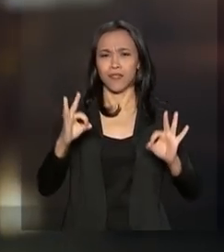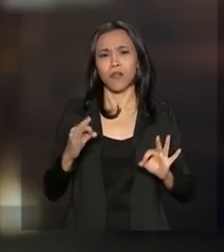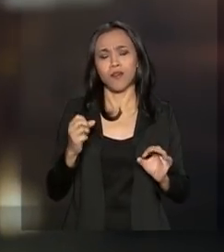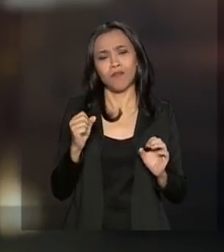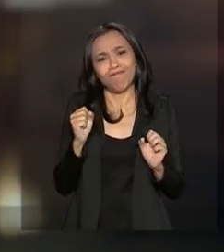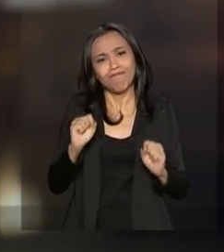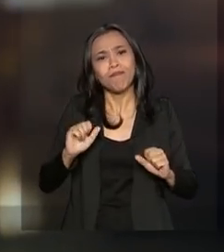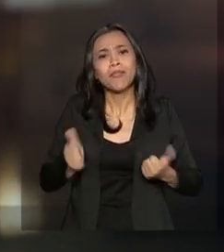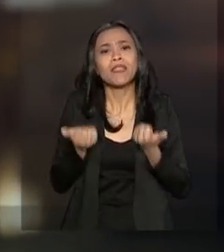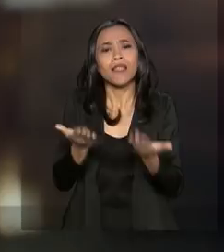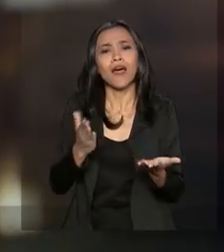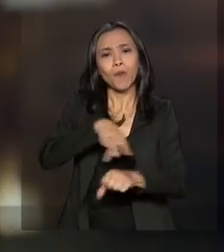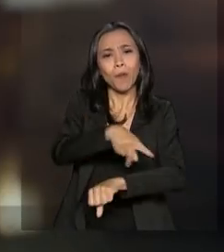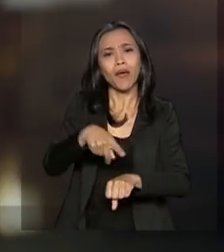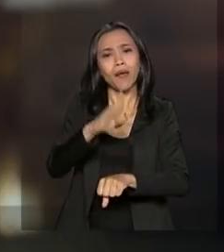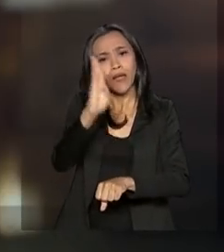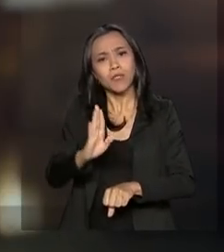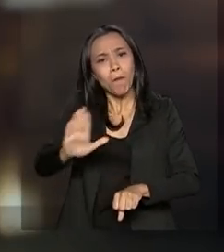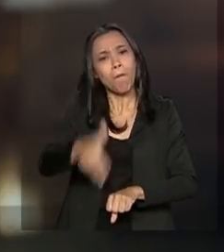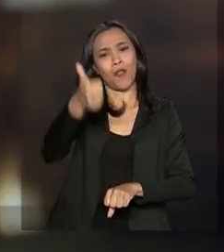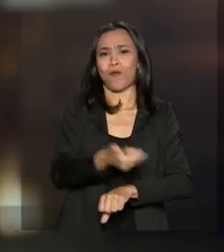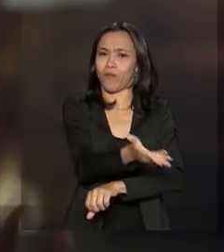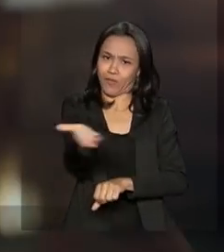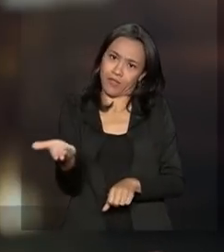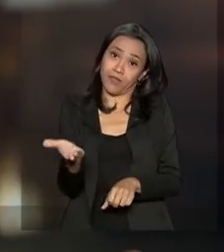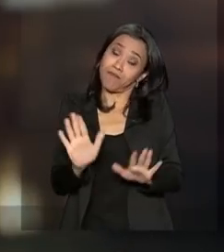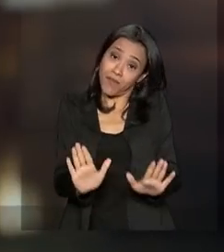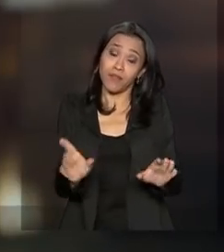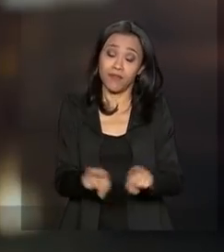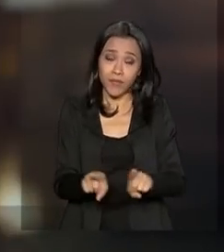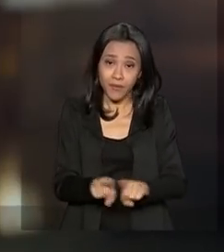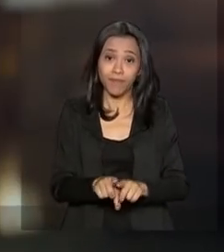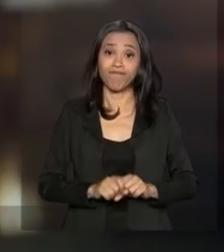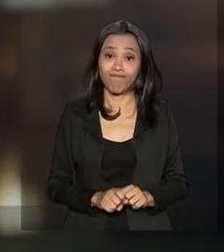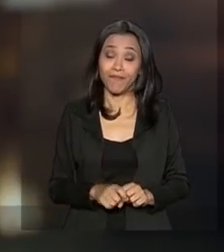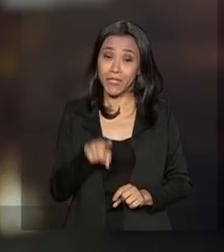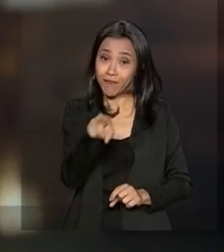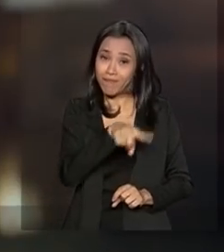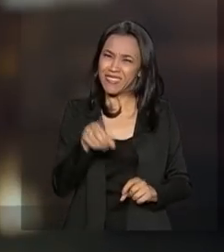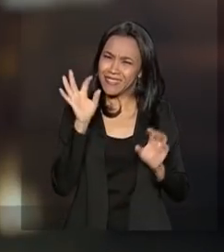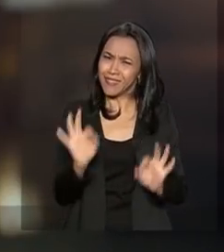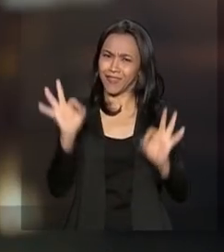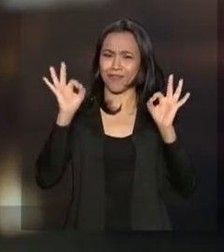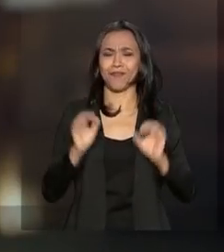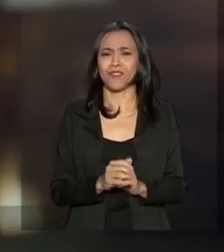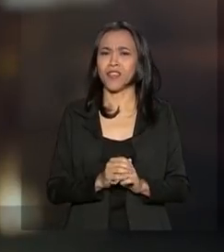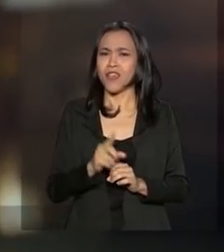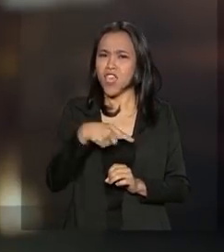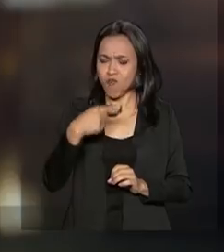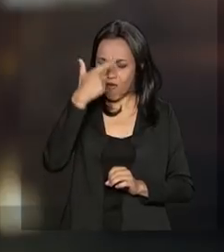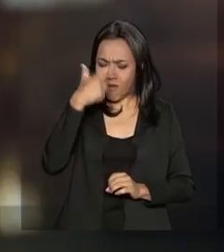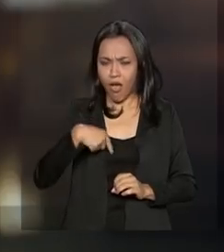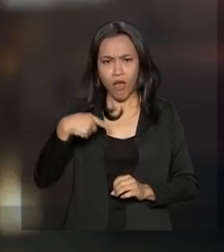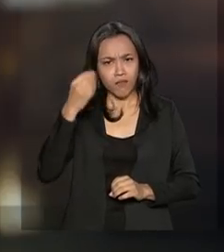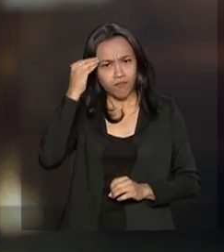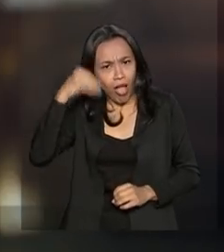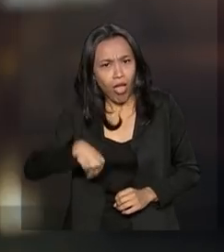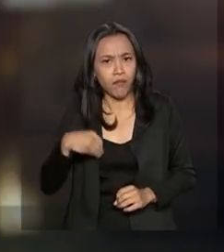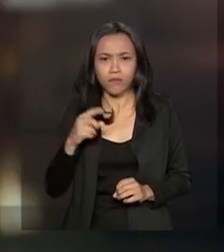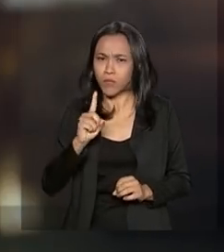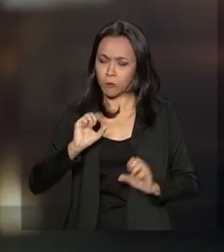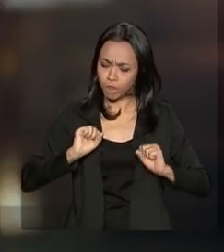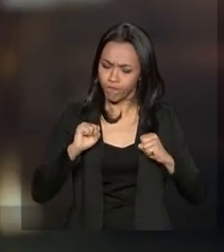Brasil ainda melhor a todos vocês. Mas também pode estar certos de que não poupei esforços, nem